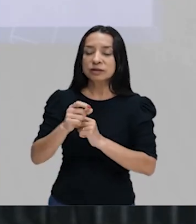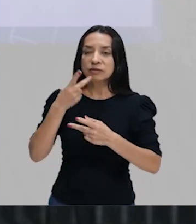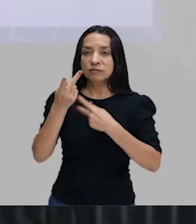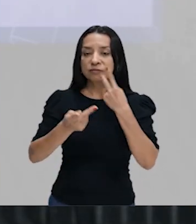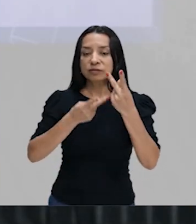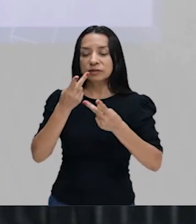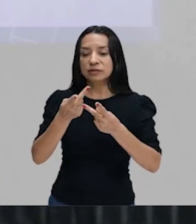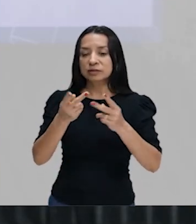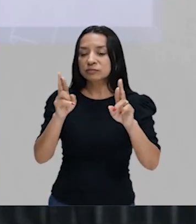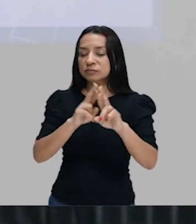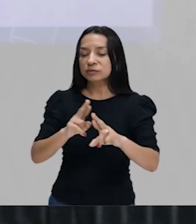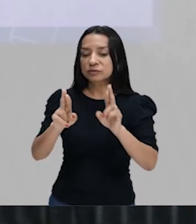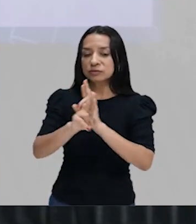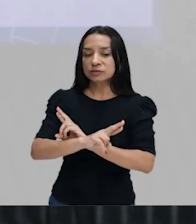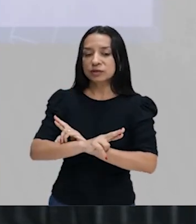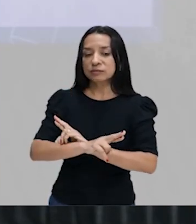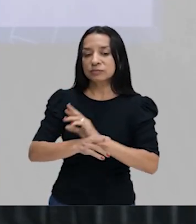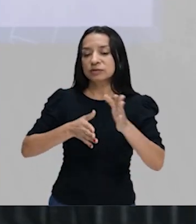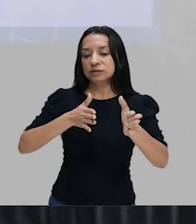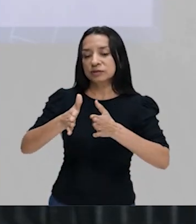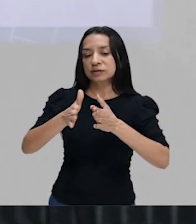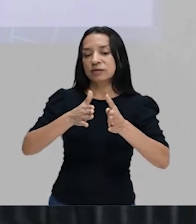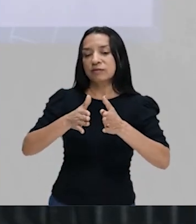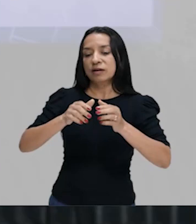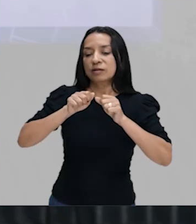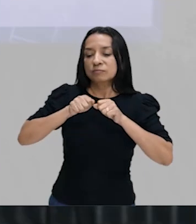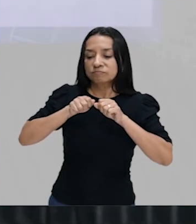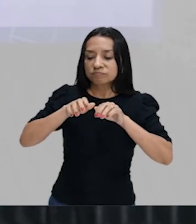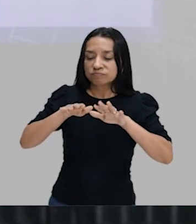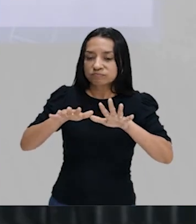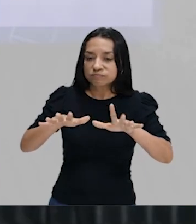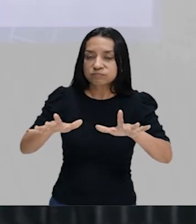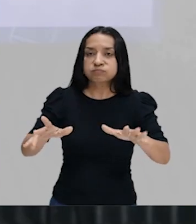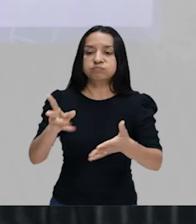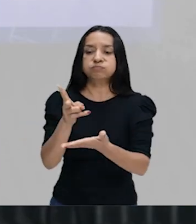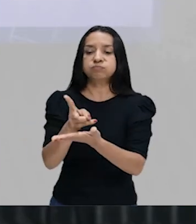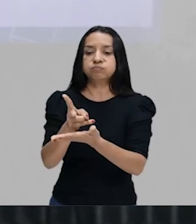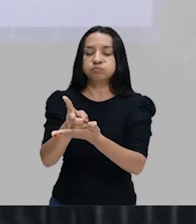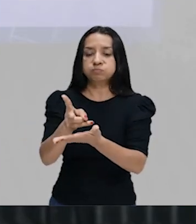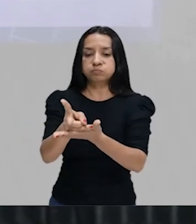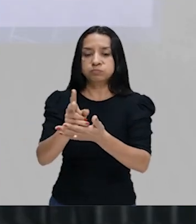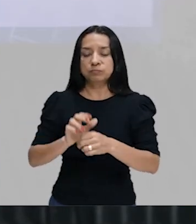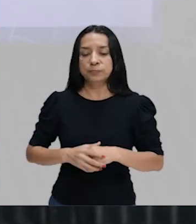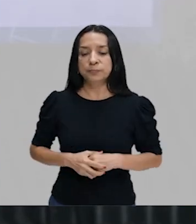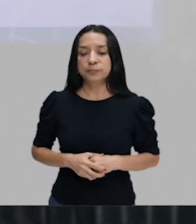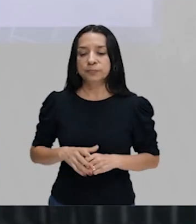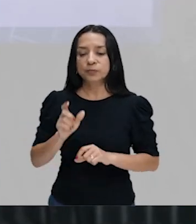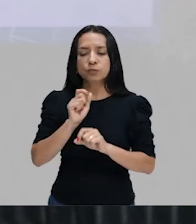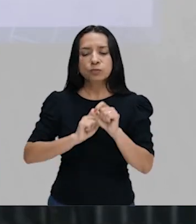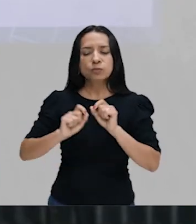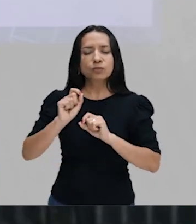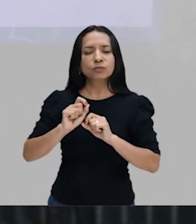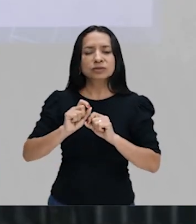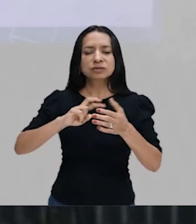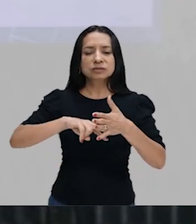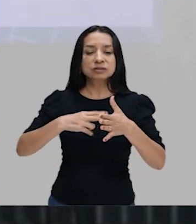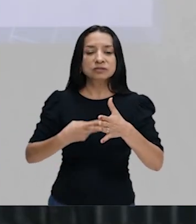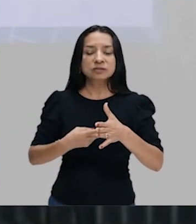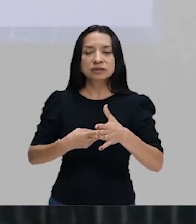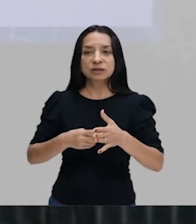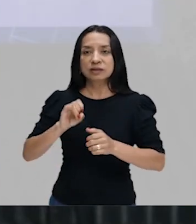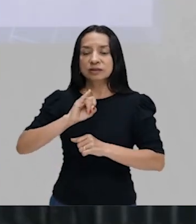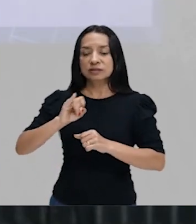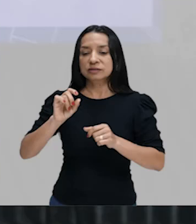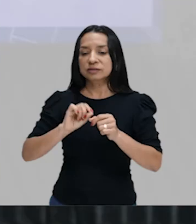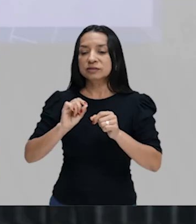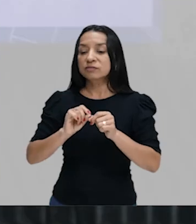a respeito dos chamados intervalos ilimitados. O que seria essa história de intervalo ilimitado? Bom, se eu faço uma